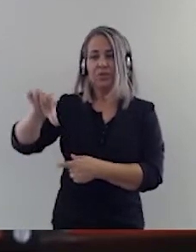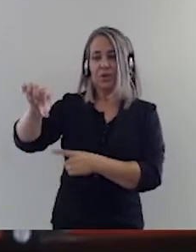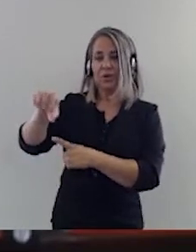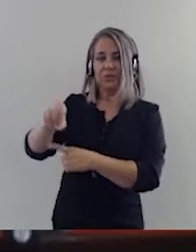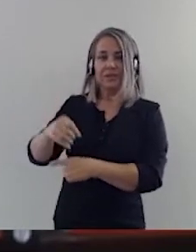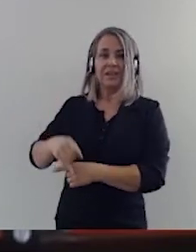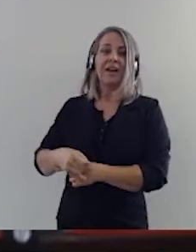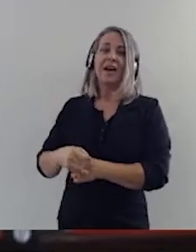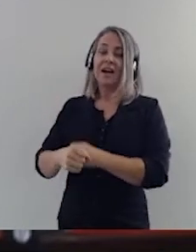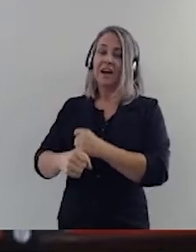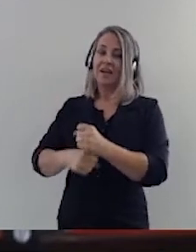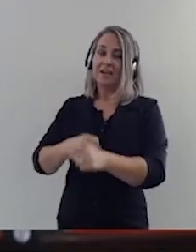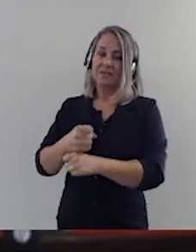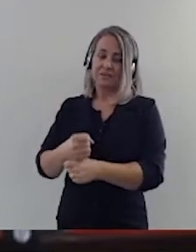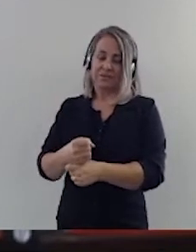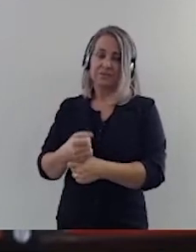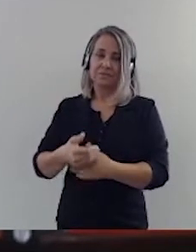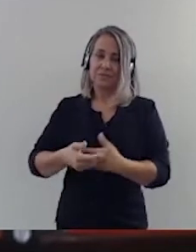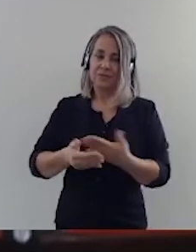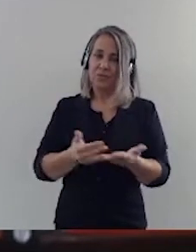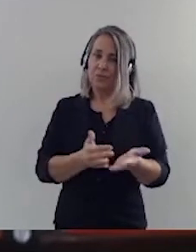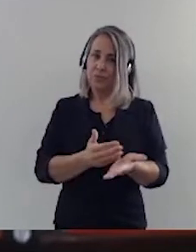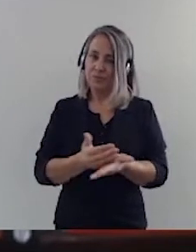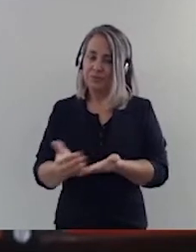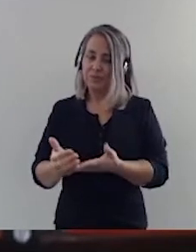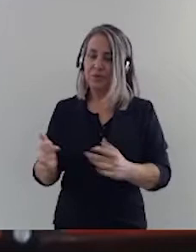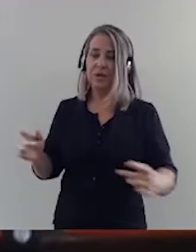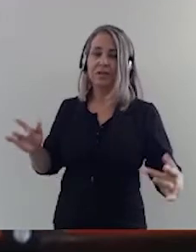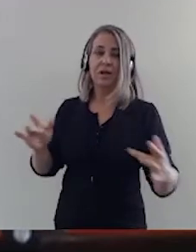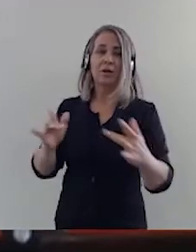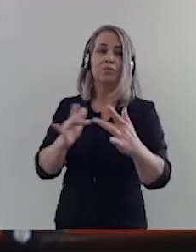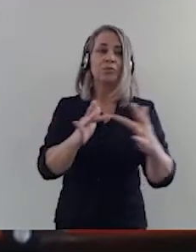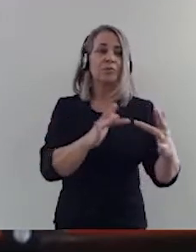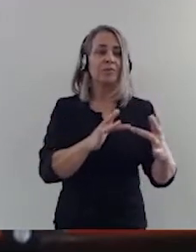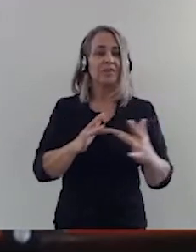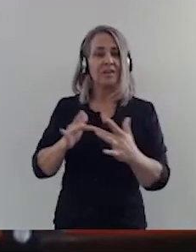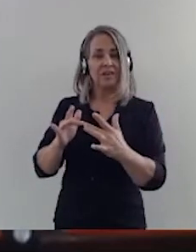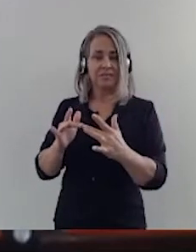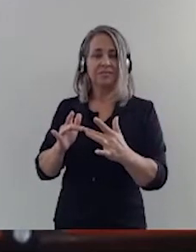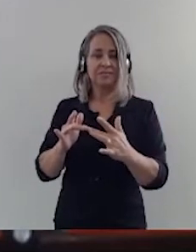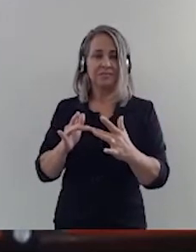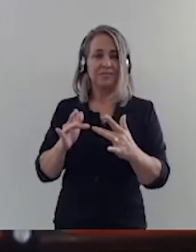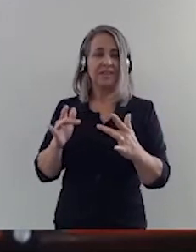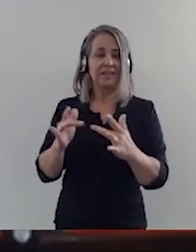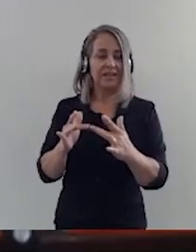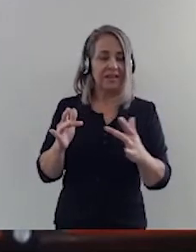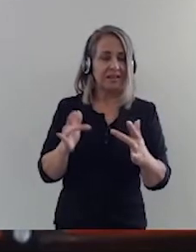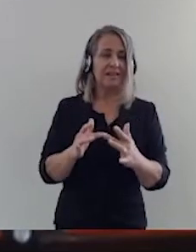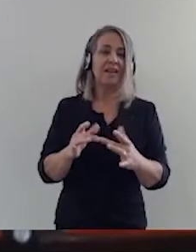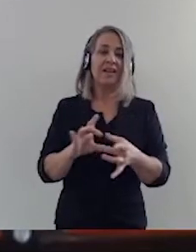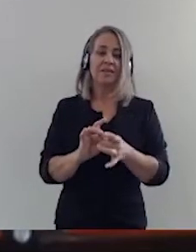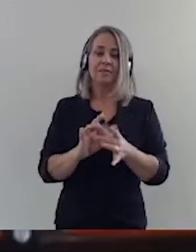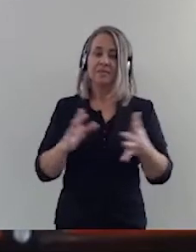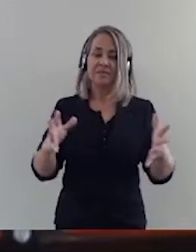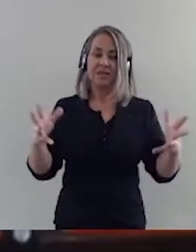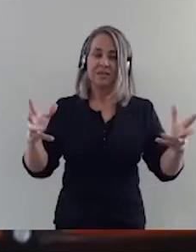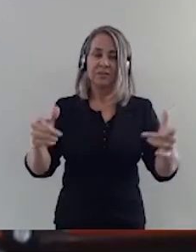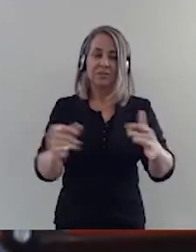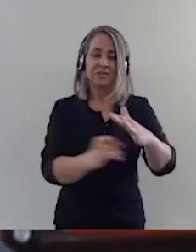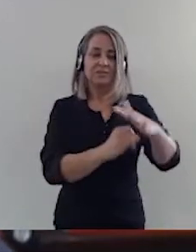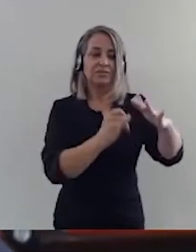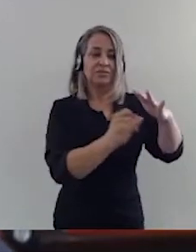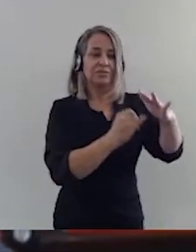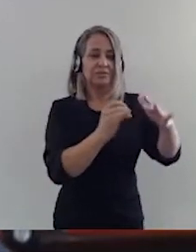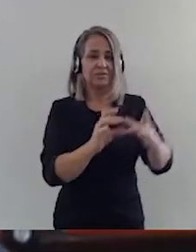presidente Telles, está indissociavelmente ligada à democracia, às instituições democráticas